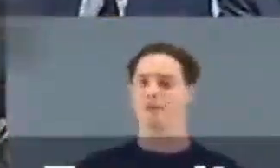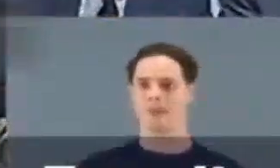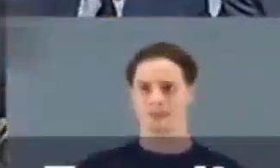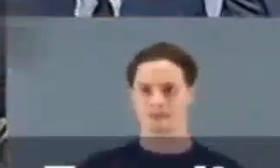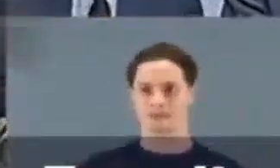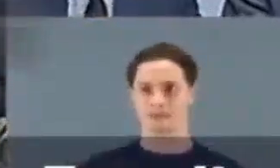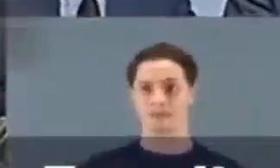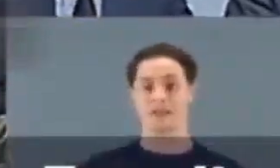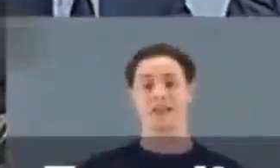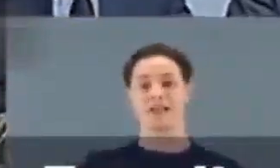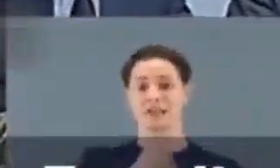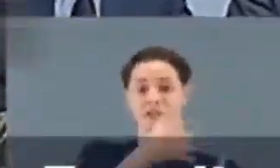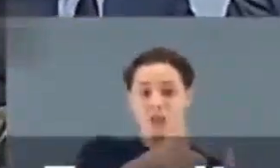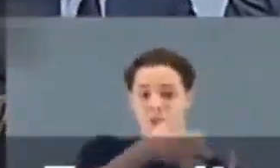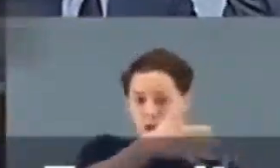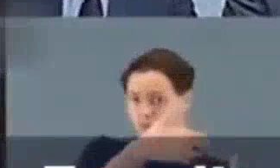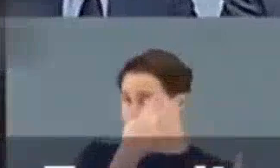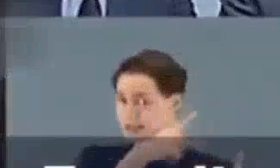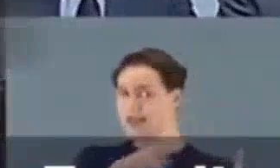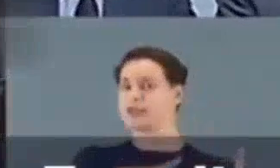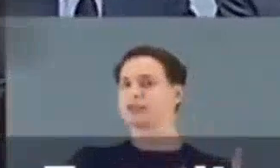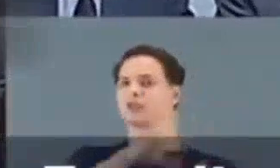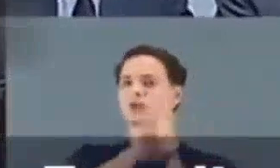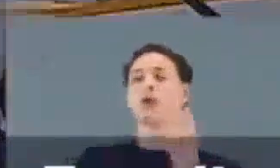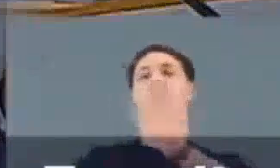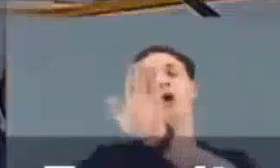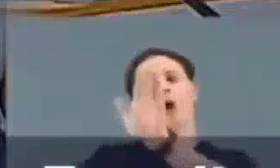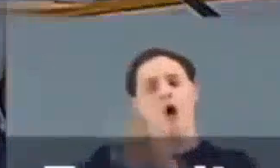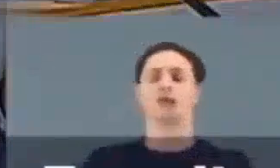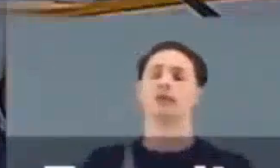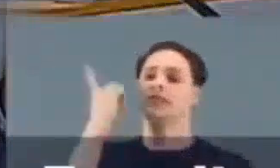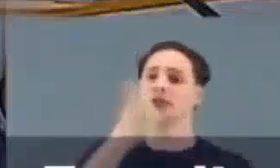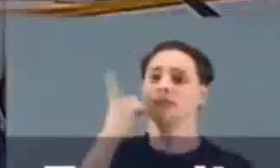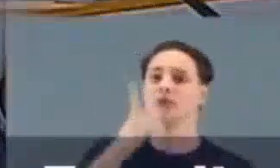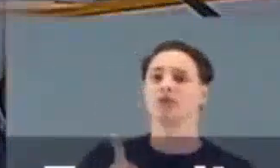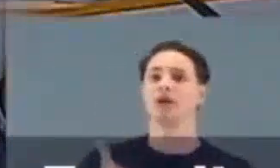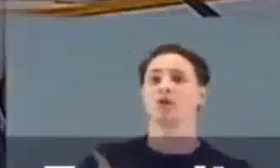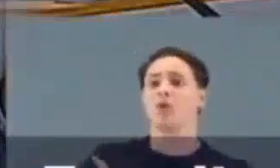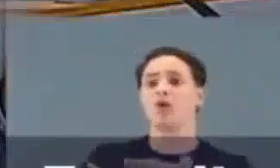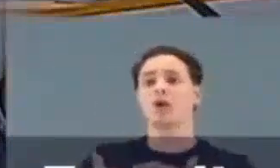O depoente tem todo o direito. Deputado Edemauro, por favor.